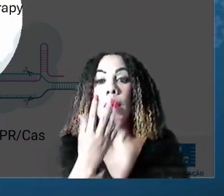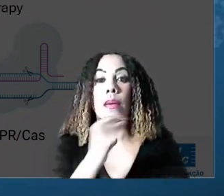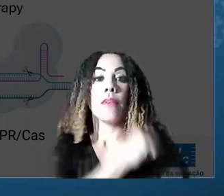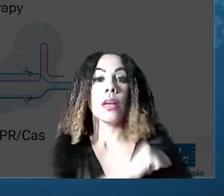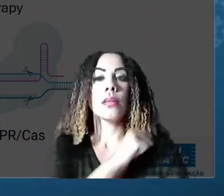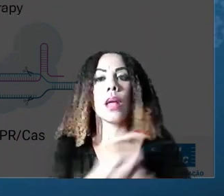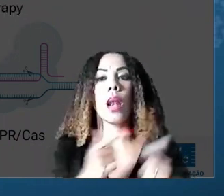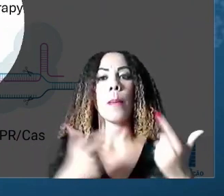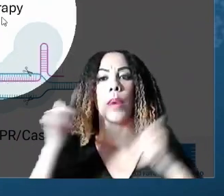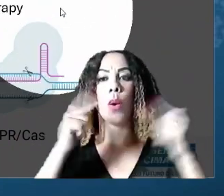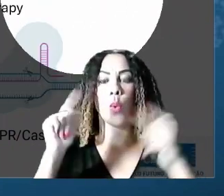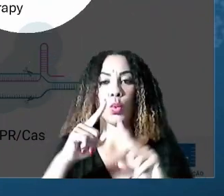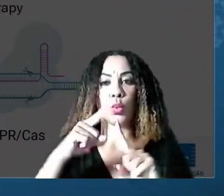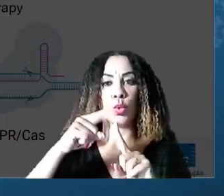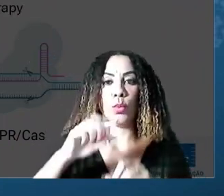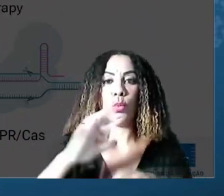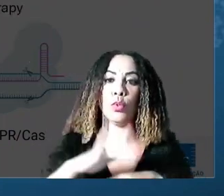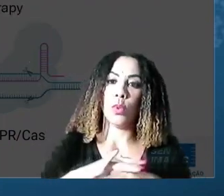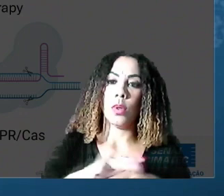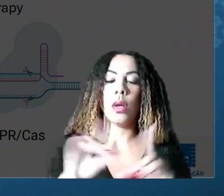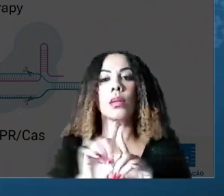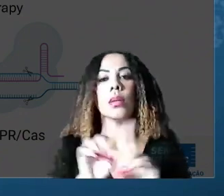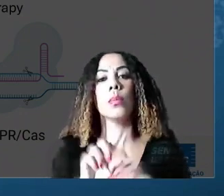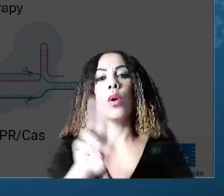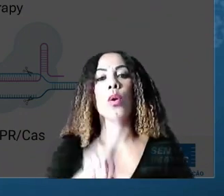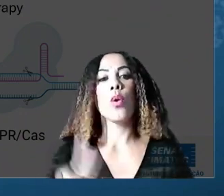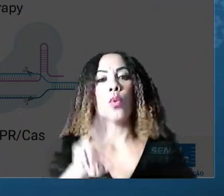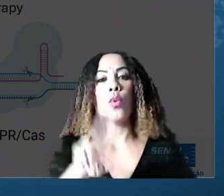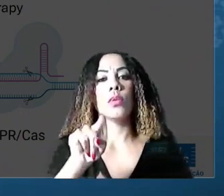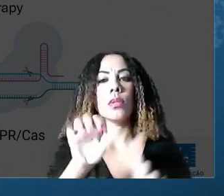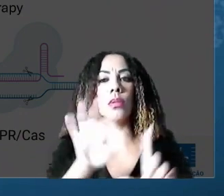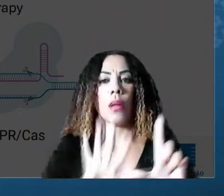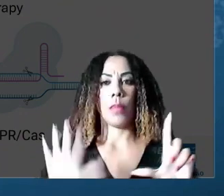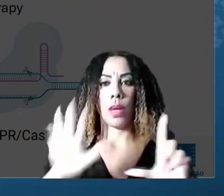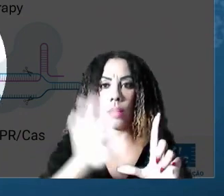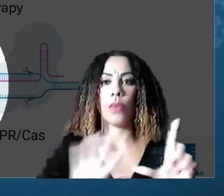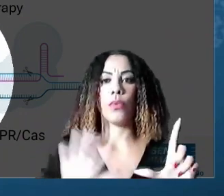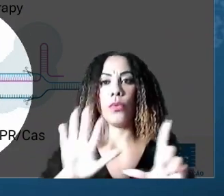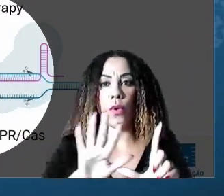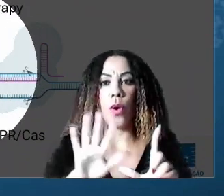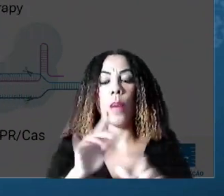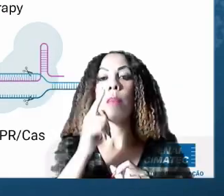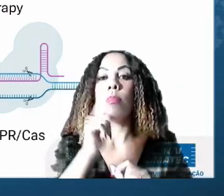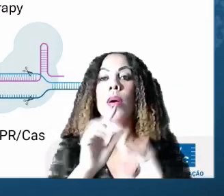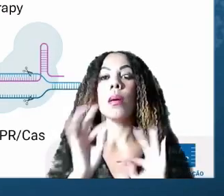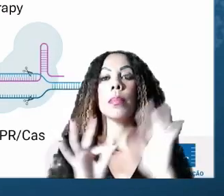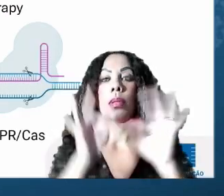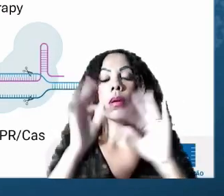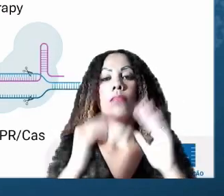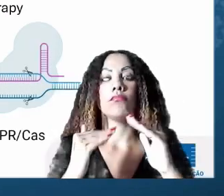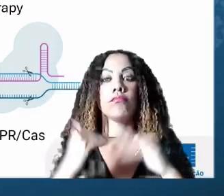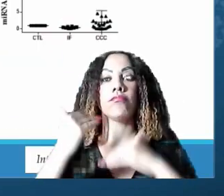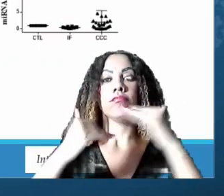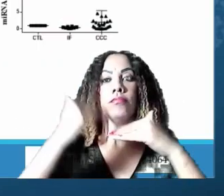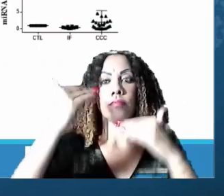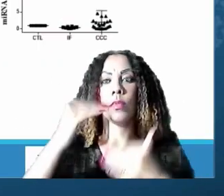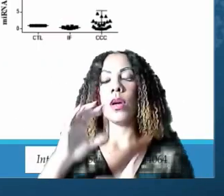e também utilizar essa plataforma para terapias avançadas, né, como o